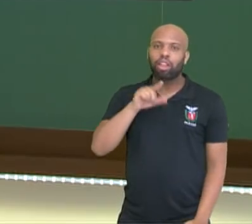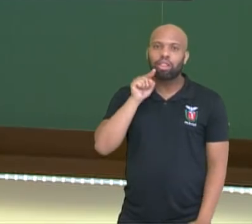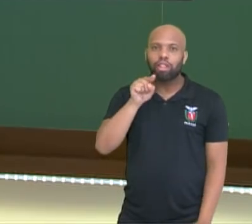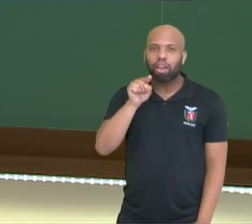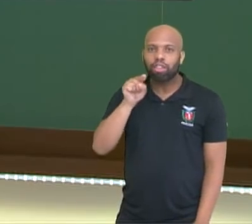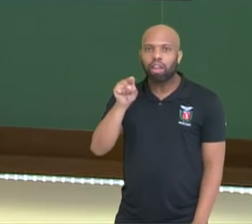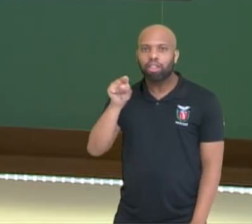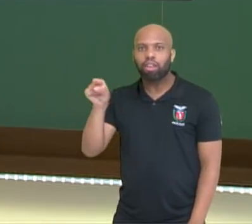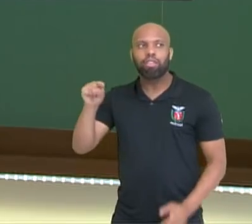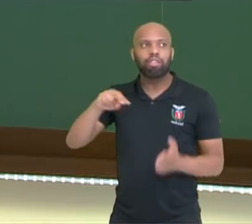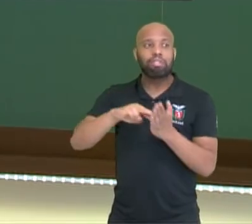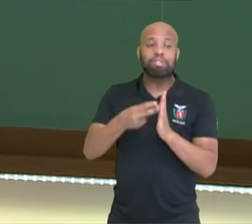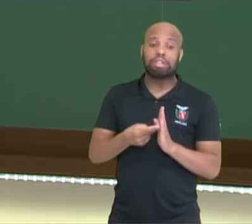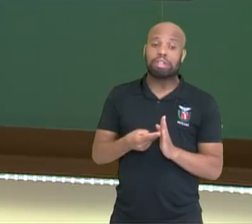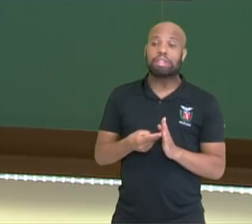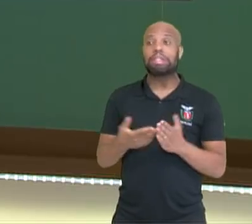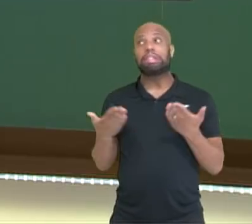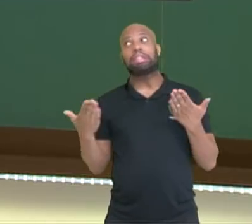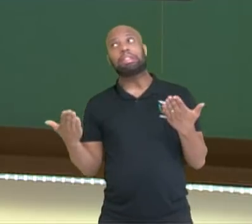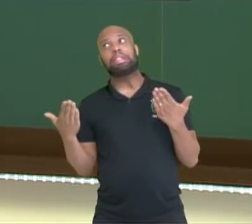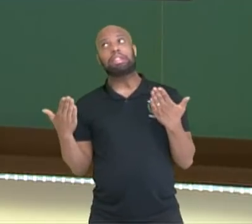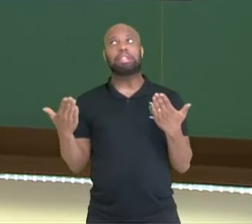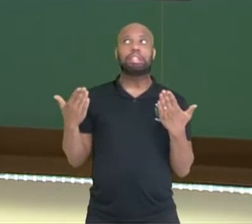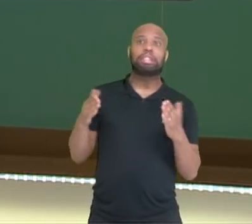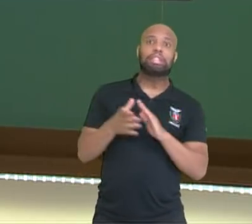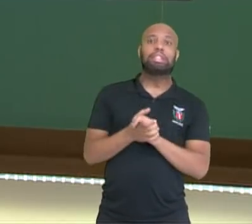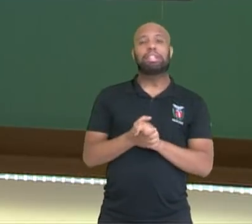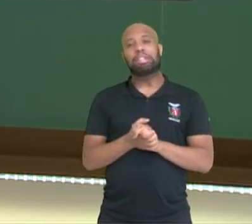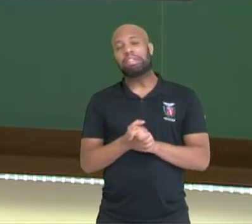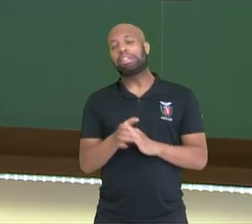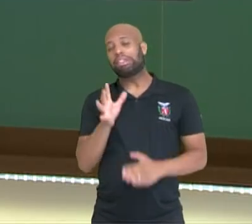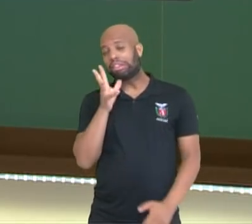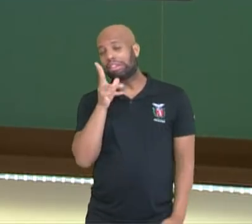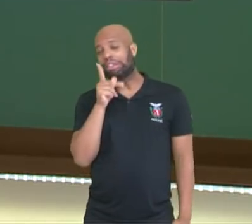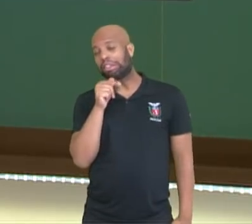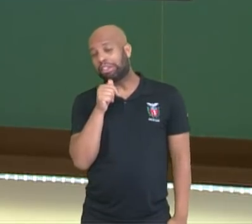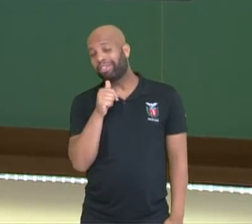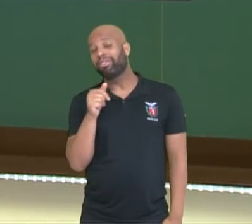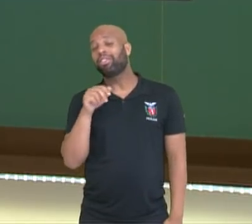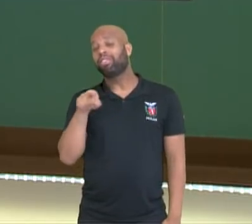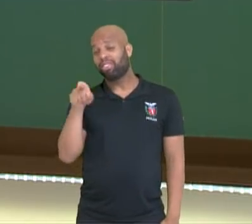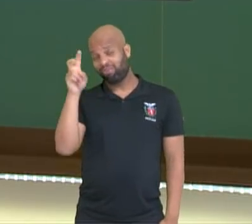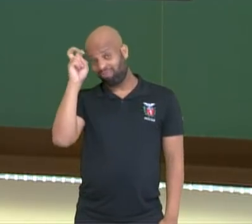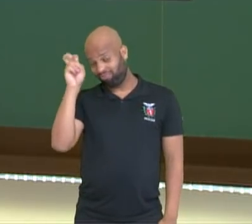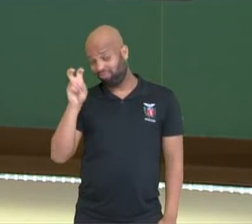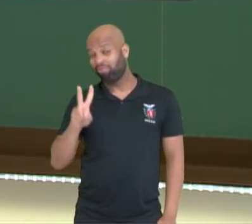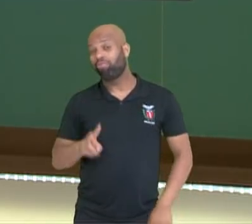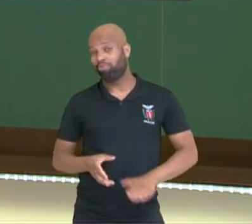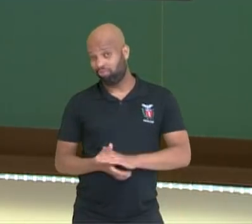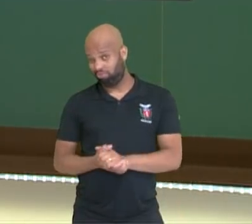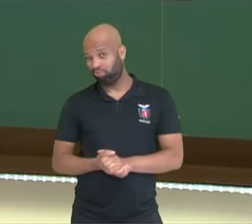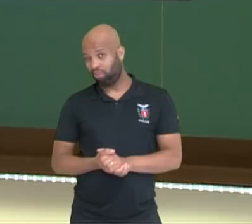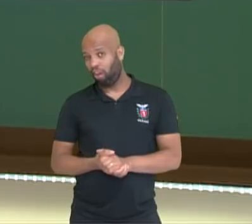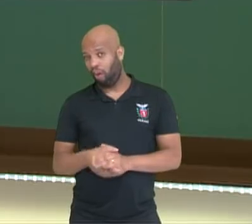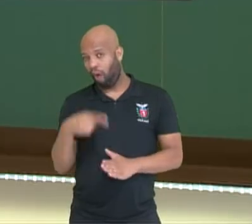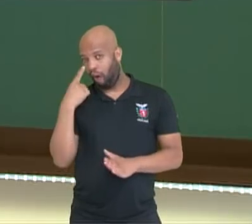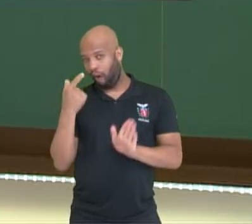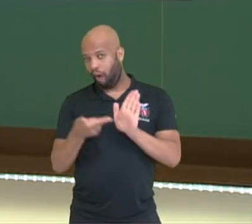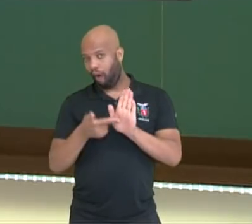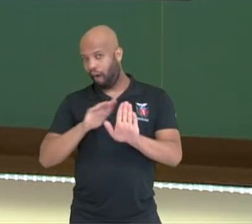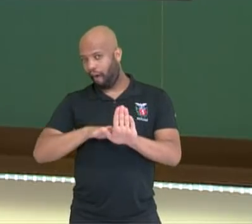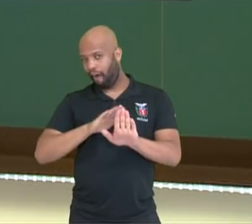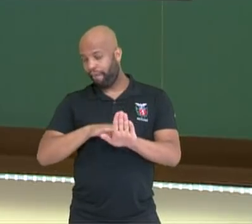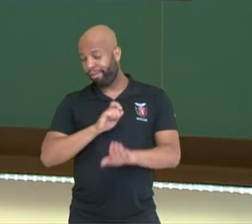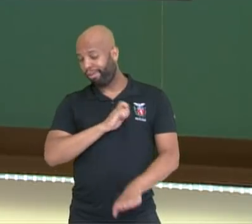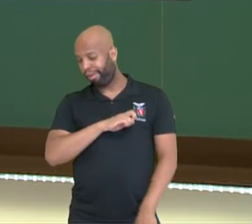reticências dizem para nós, é muito devagar, tá certo? Como que eu sei disso,